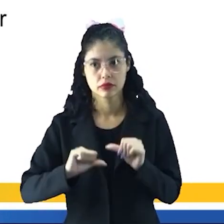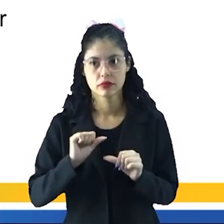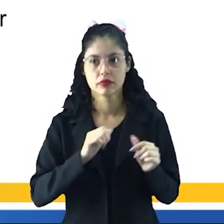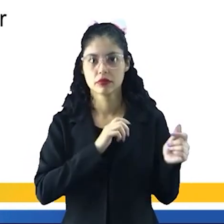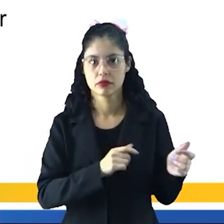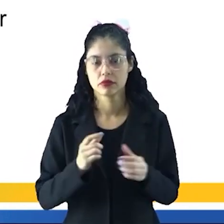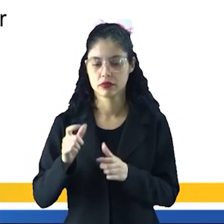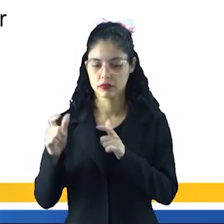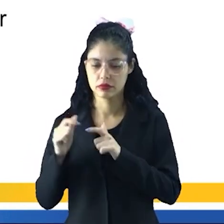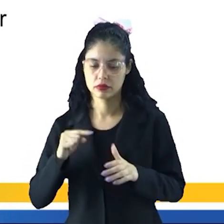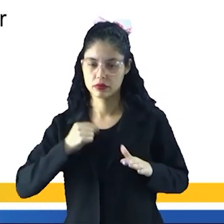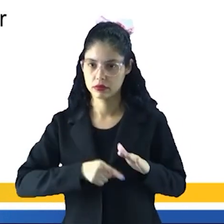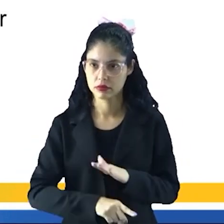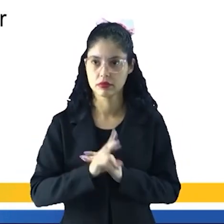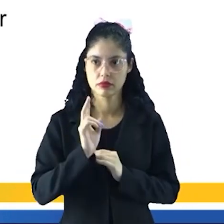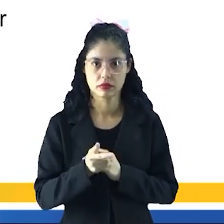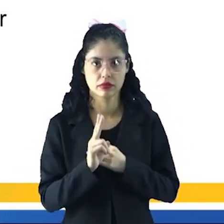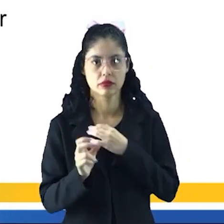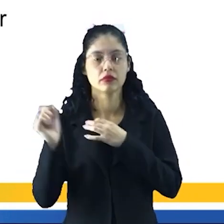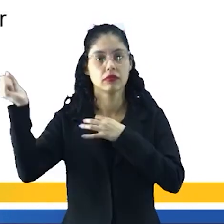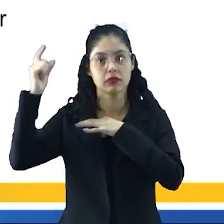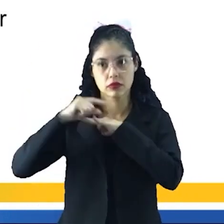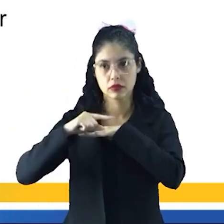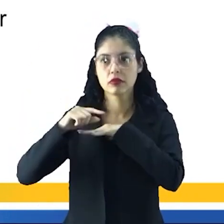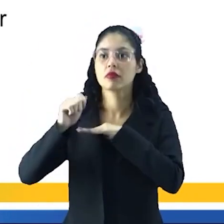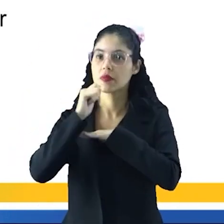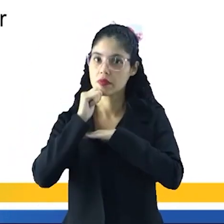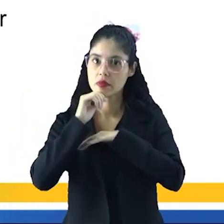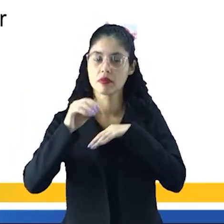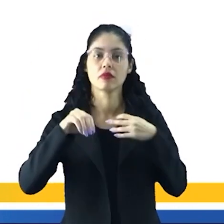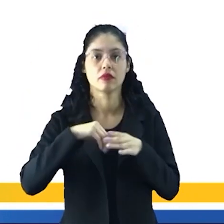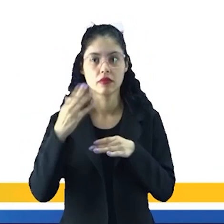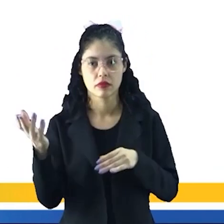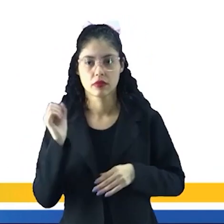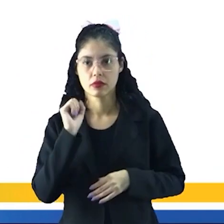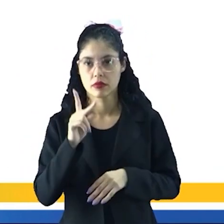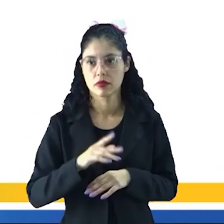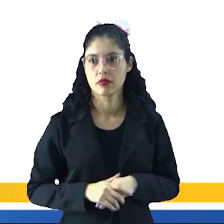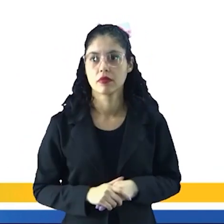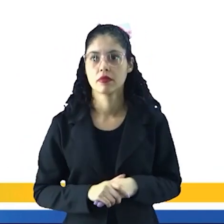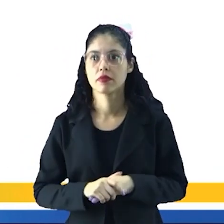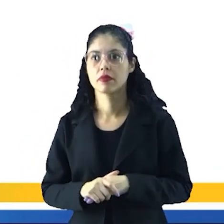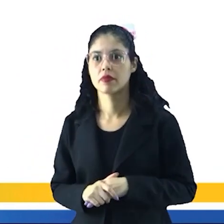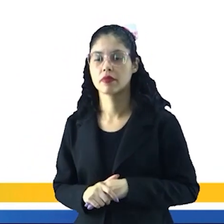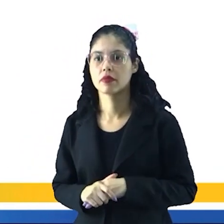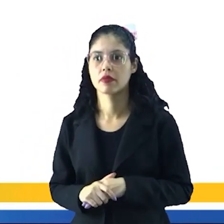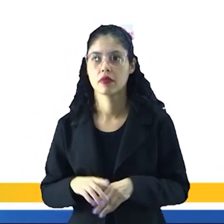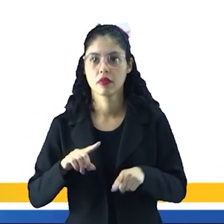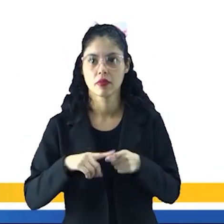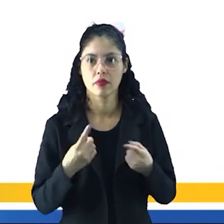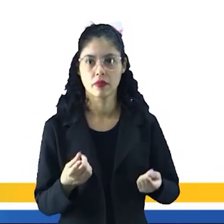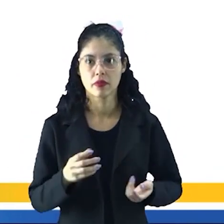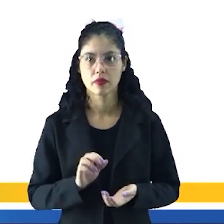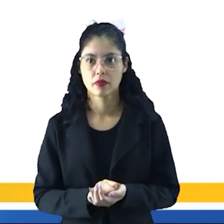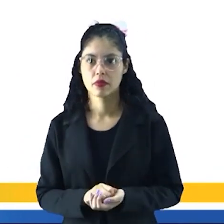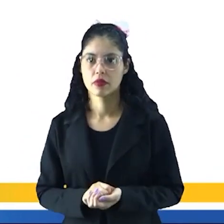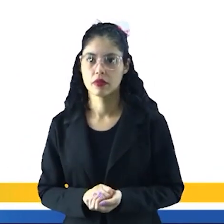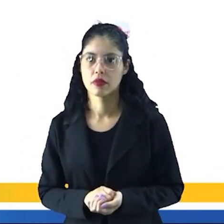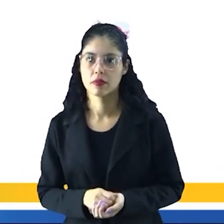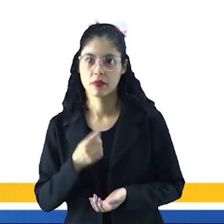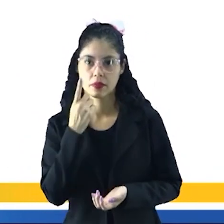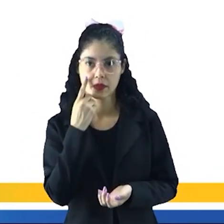o espaço interno, mesmo que ela use luz que venha de fora, ok? Mais um artista é Ernesto